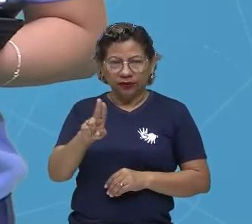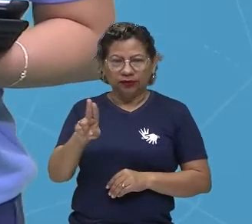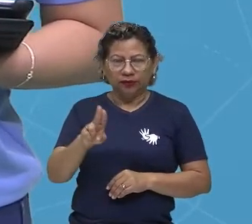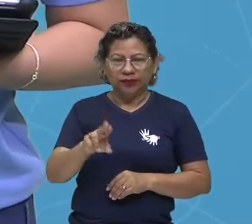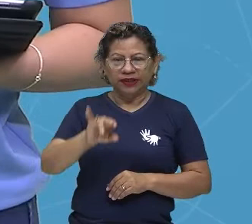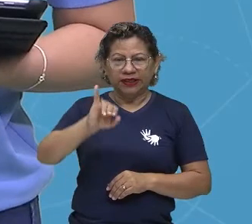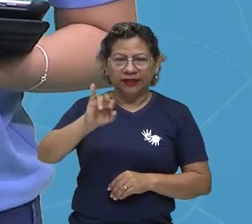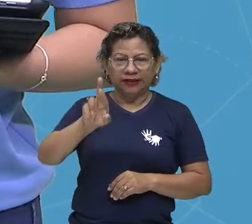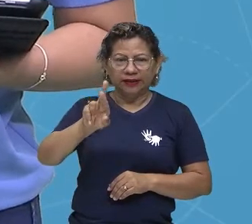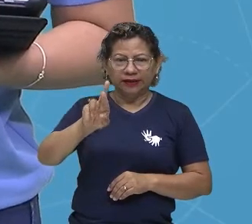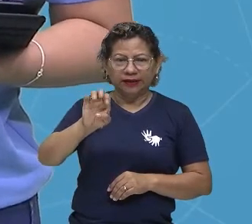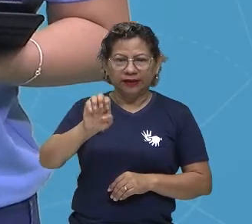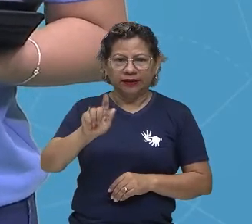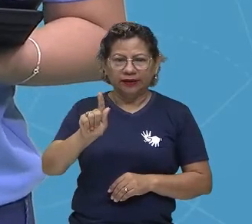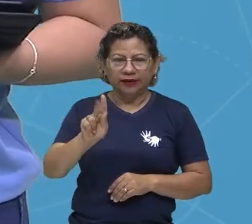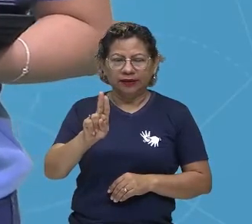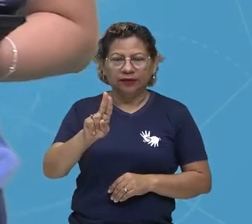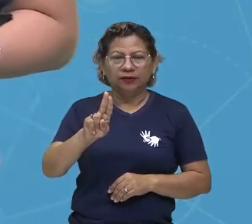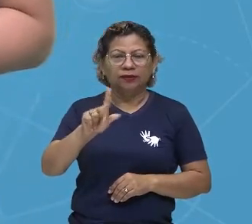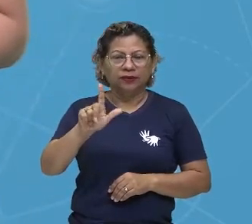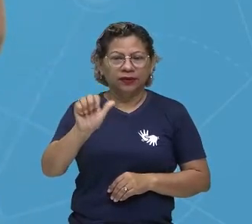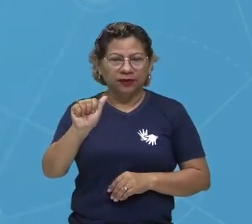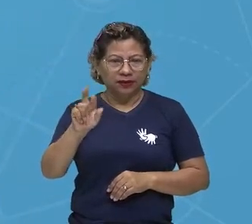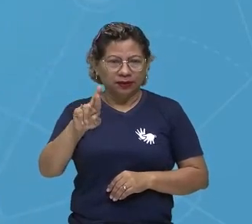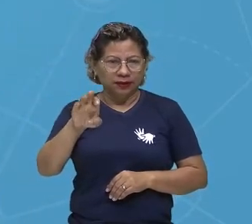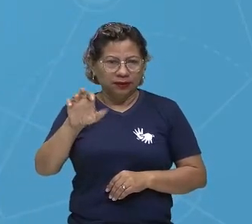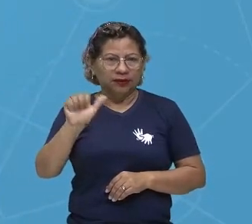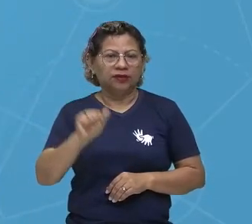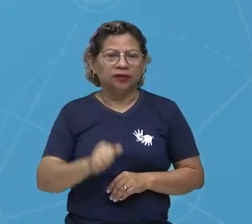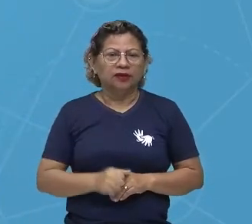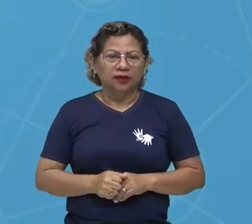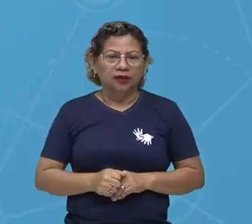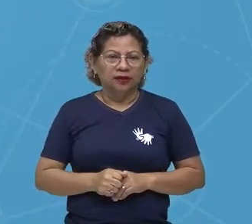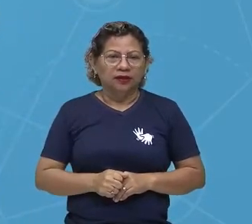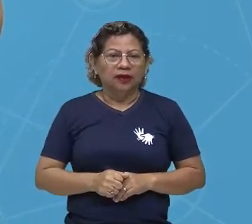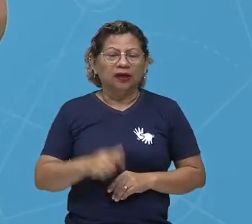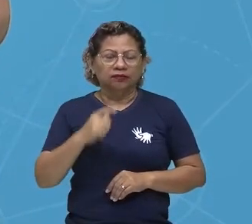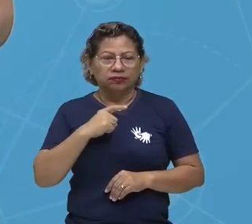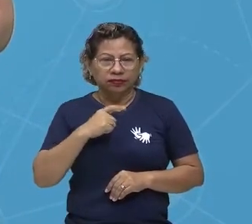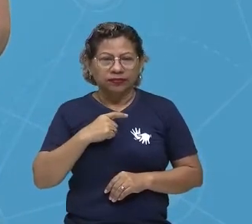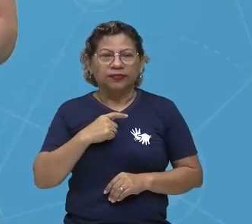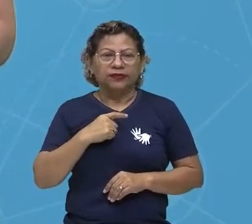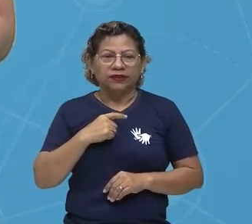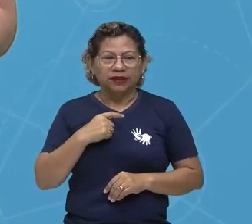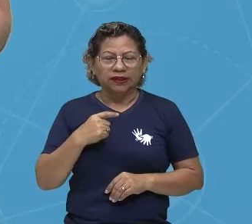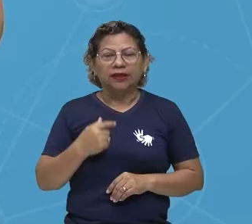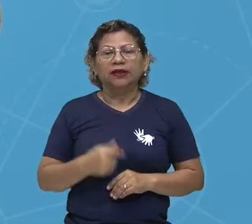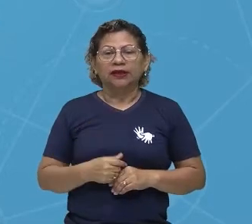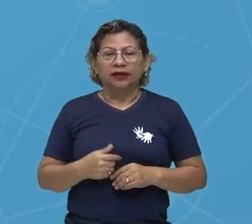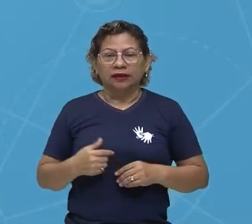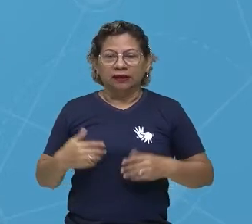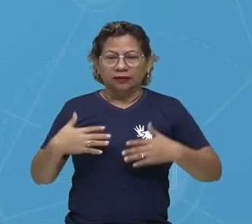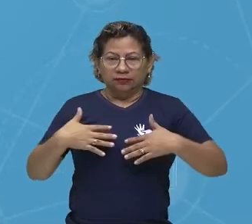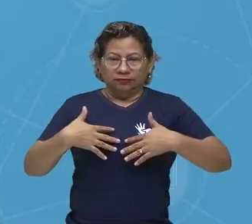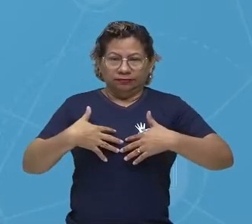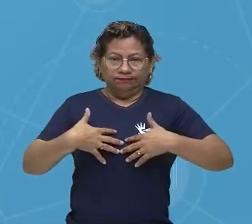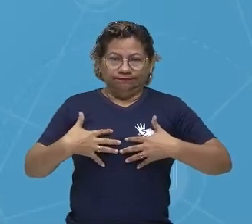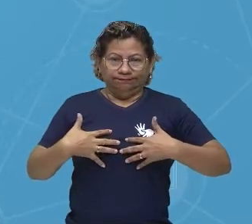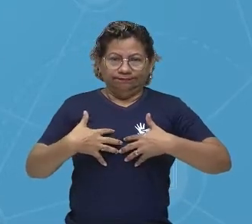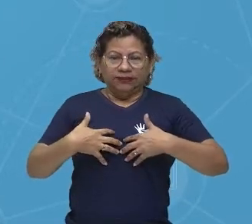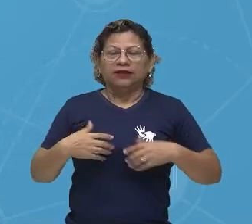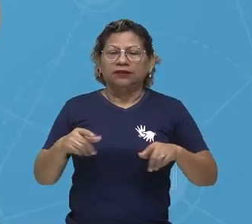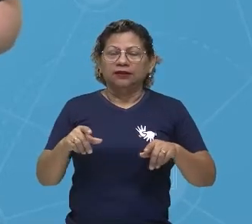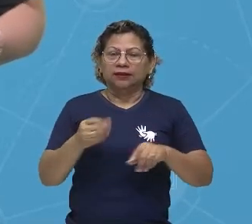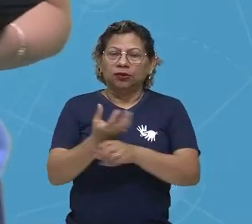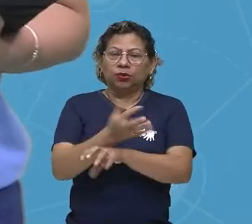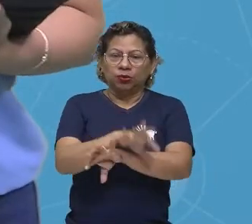observar que eles estão presentes onde na vértebra aqui ó Nessa Nossa coluna vertebral existem esses